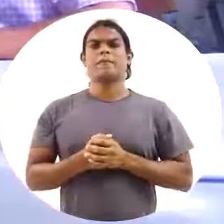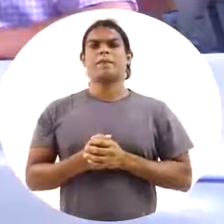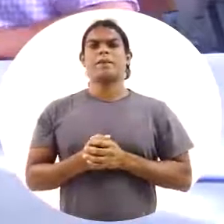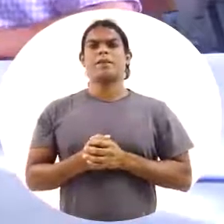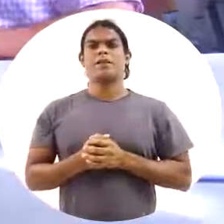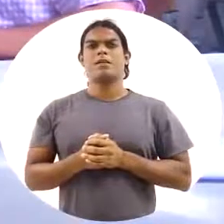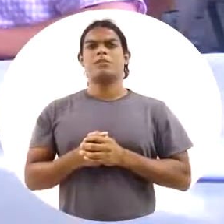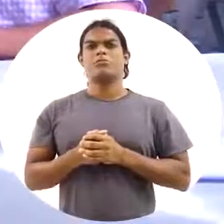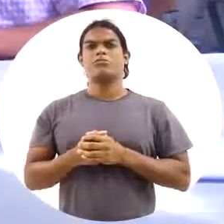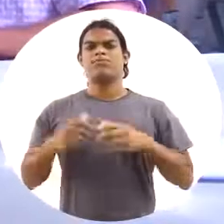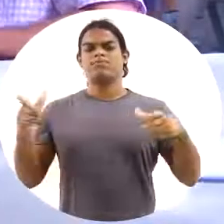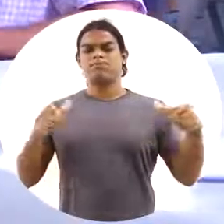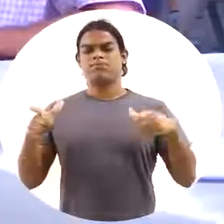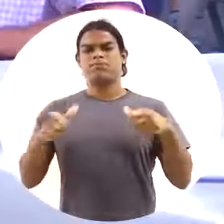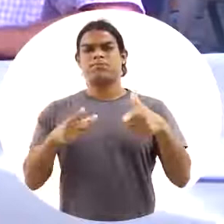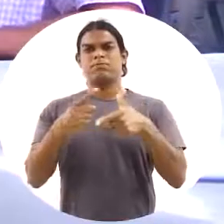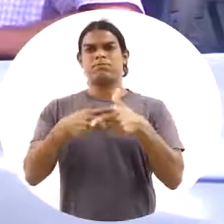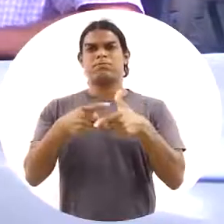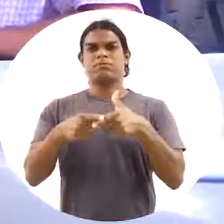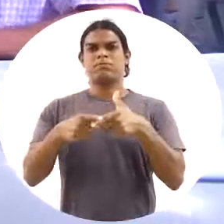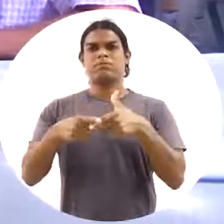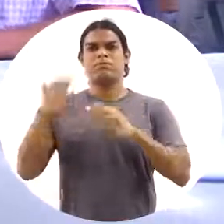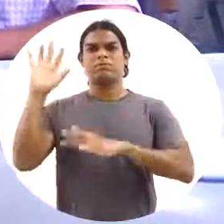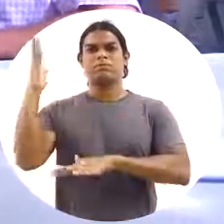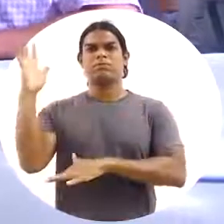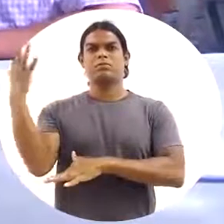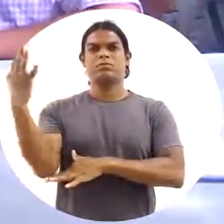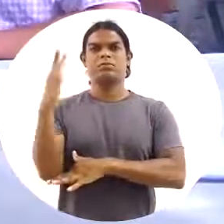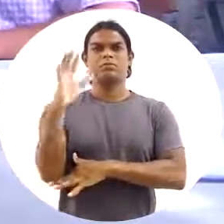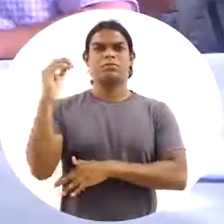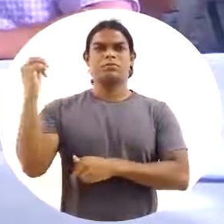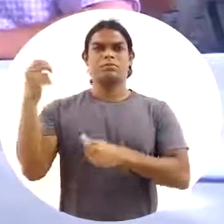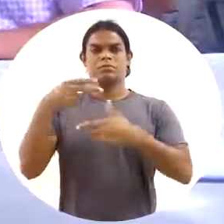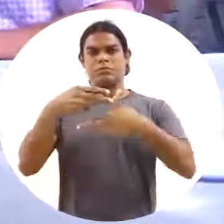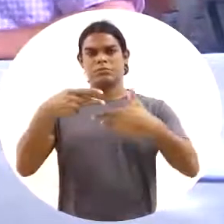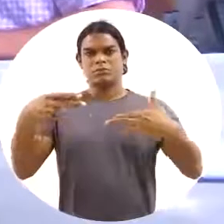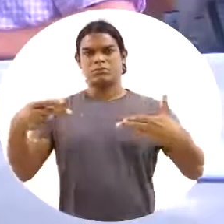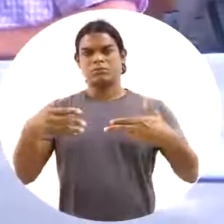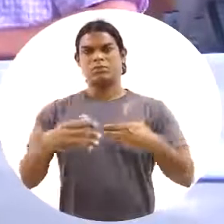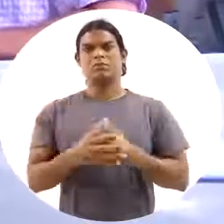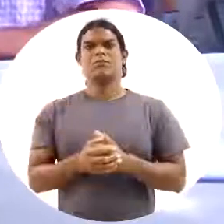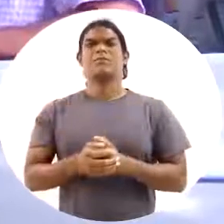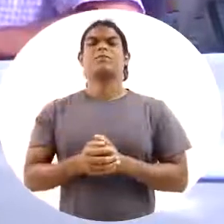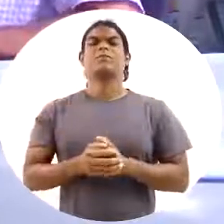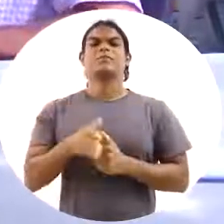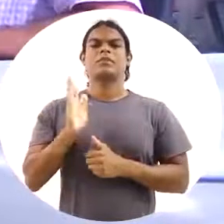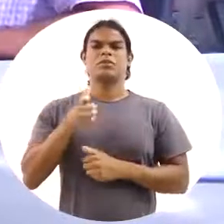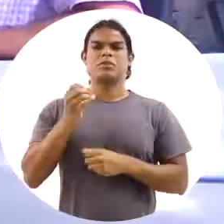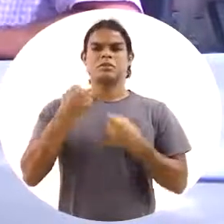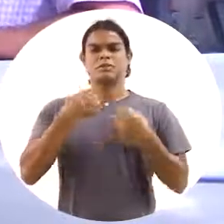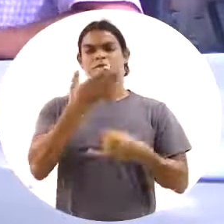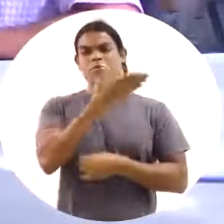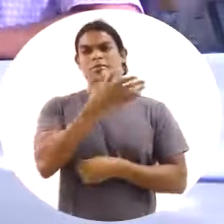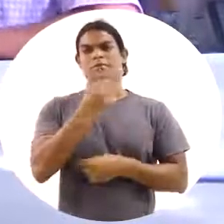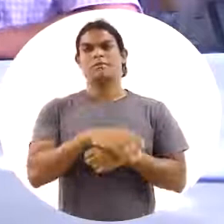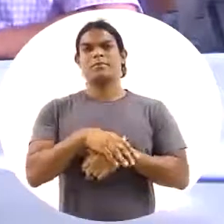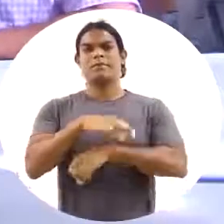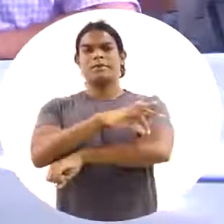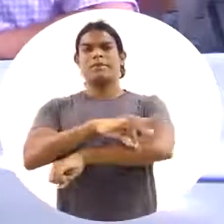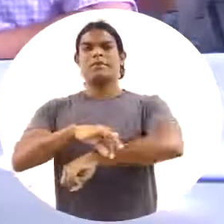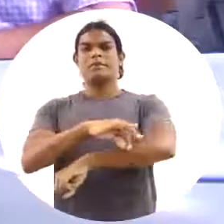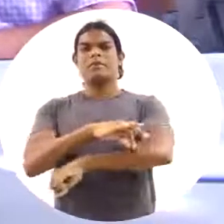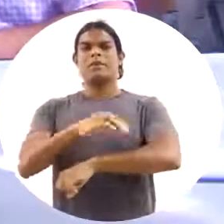ecológicos durante o desenvolvimento de produtos, tá? Lula Marcondes, como eu já falei, é arquiteto, tem projetos